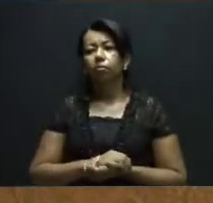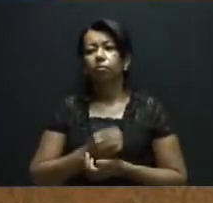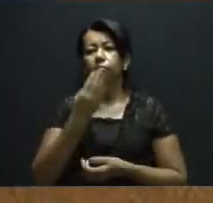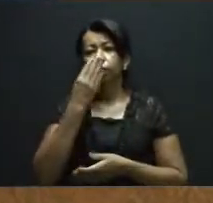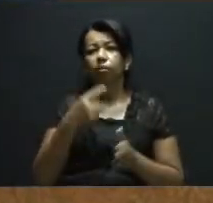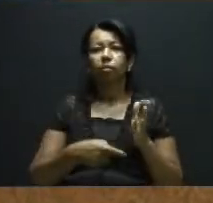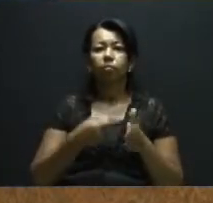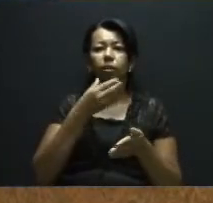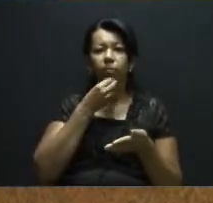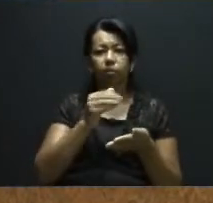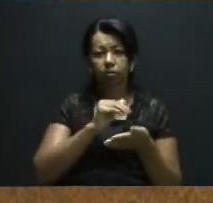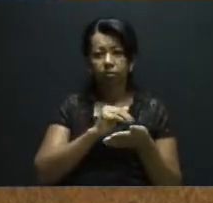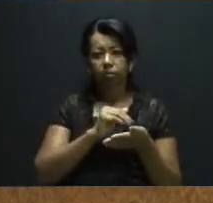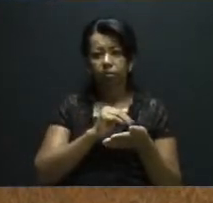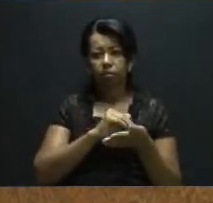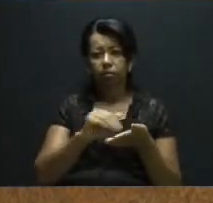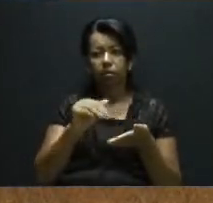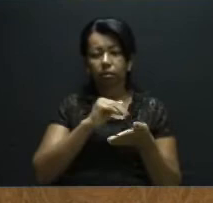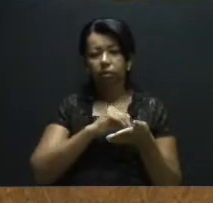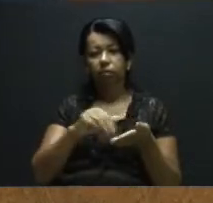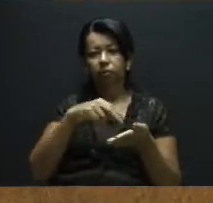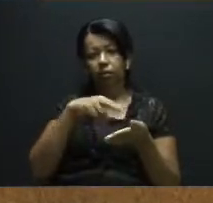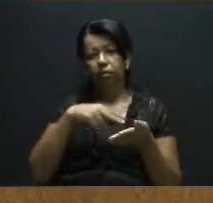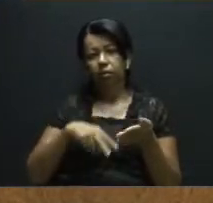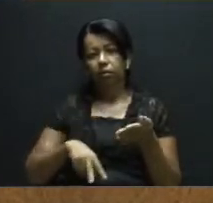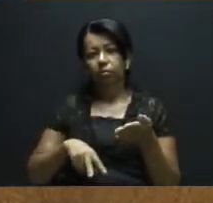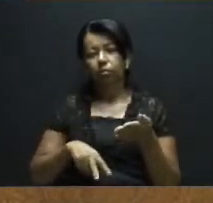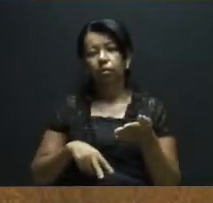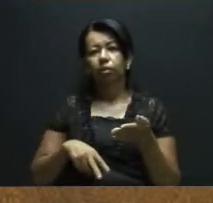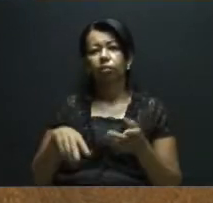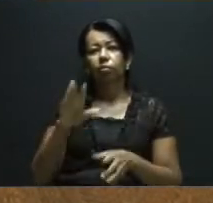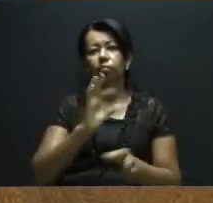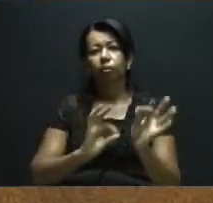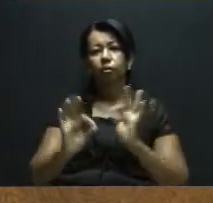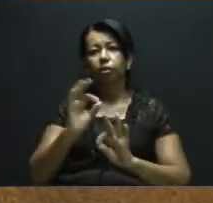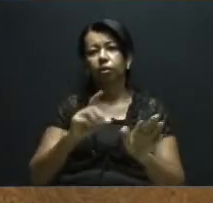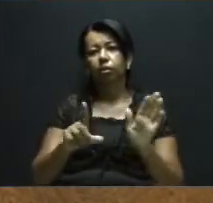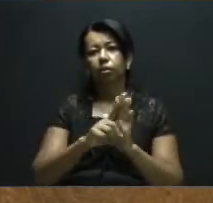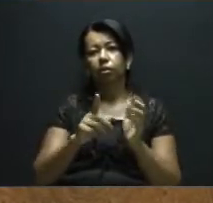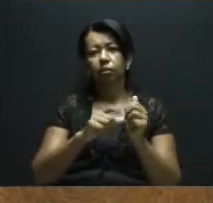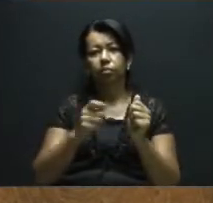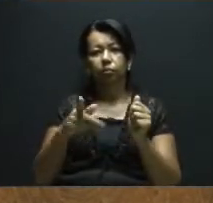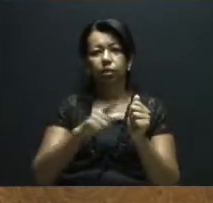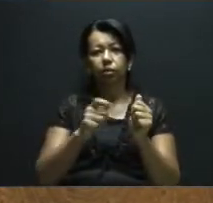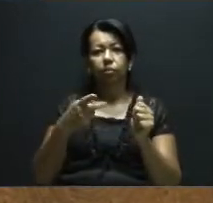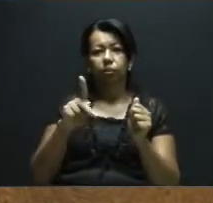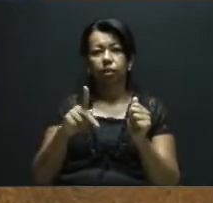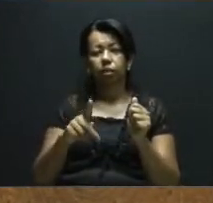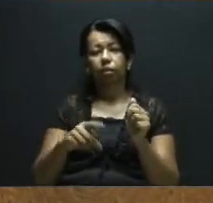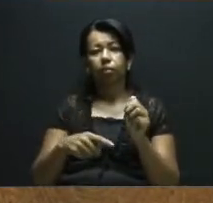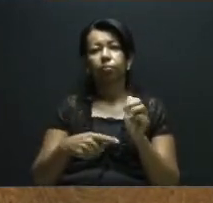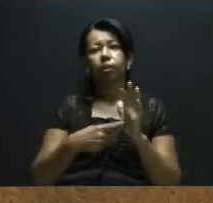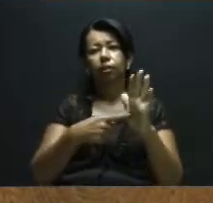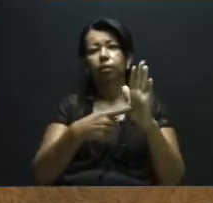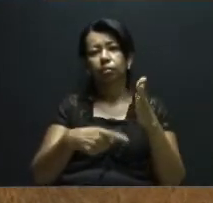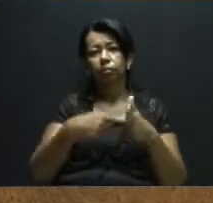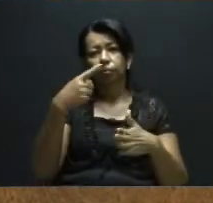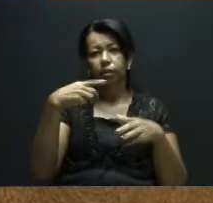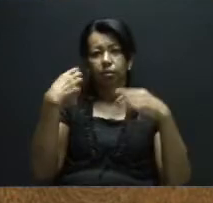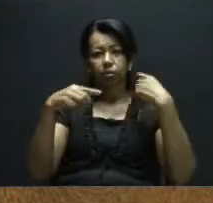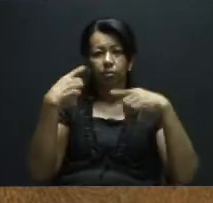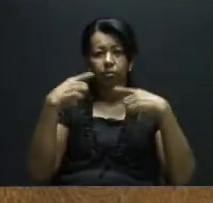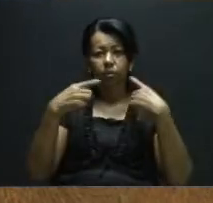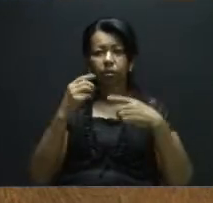o primeiro solicita ao senhor primeiro secretário que proceda à leitura do projeto de lei artigo por artigo para apreciação em primeira discussão